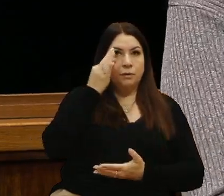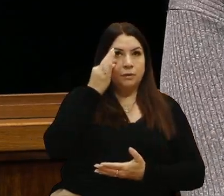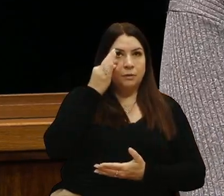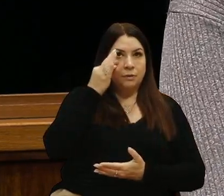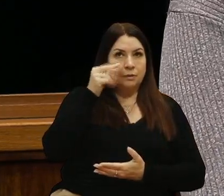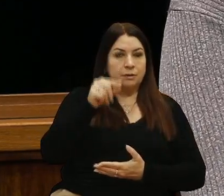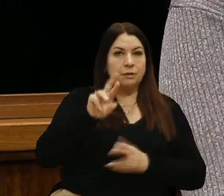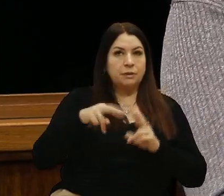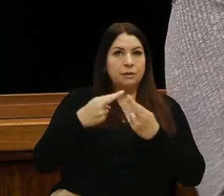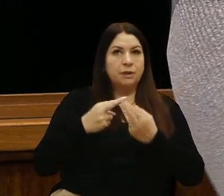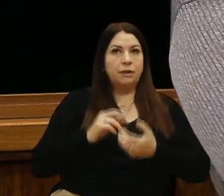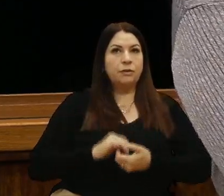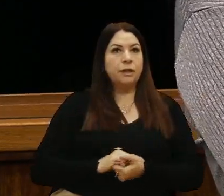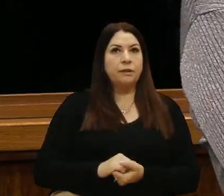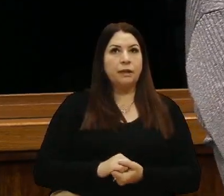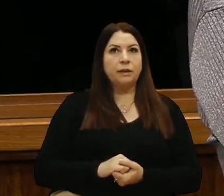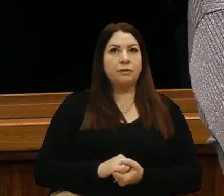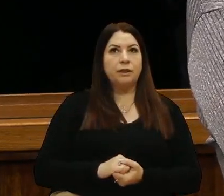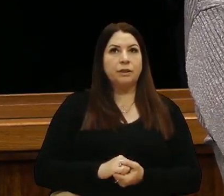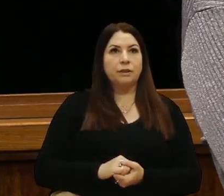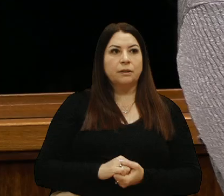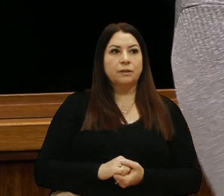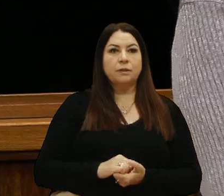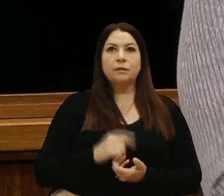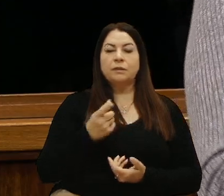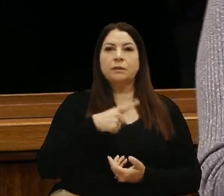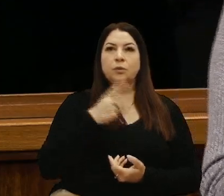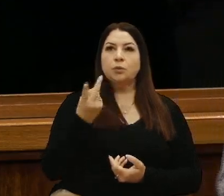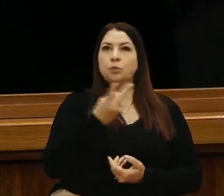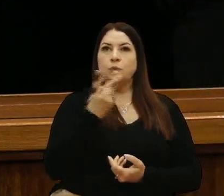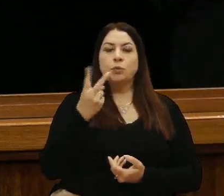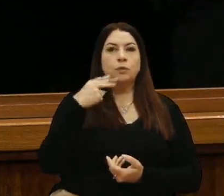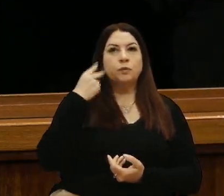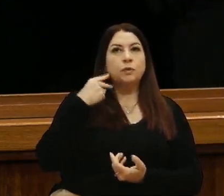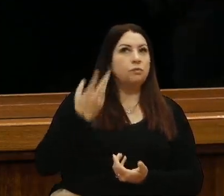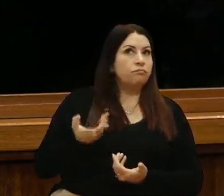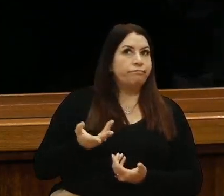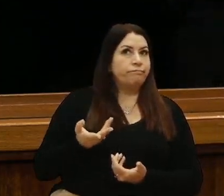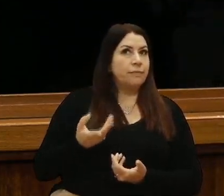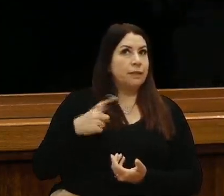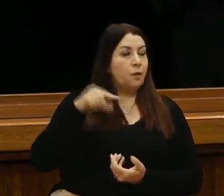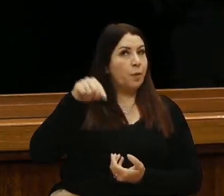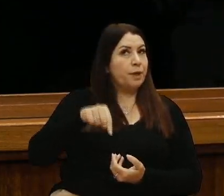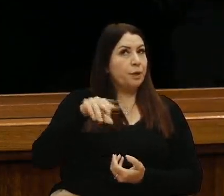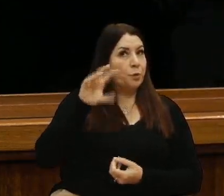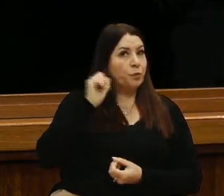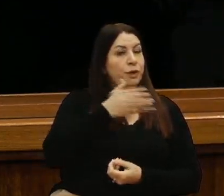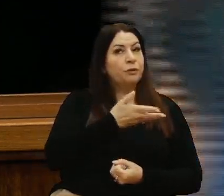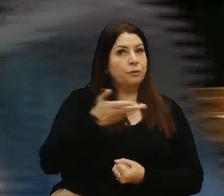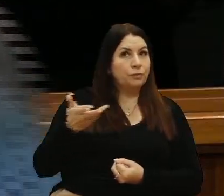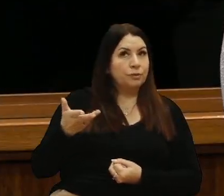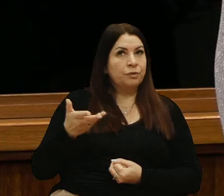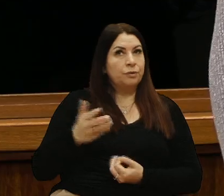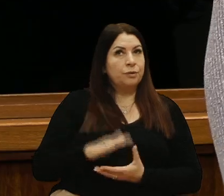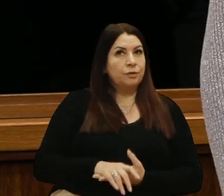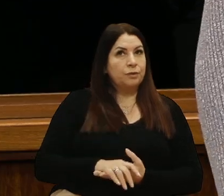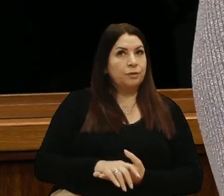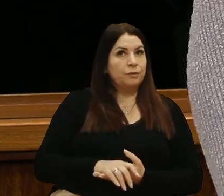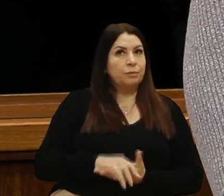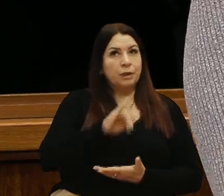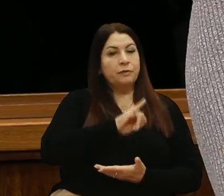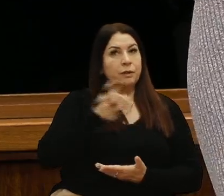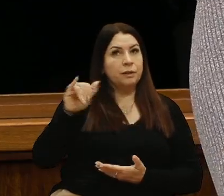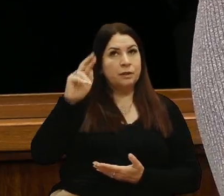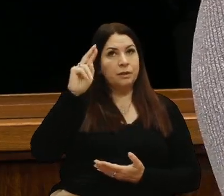aqui na sessão. Porque nenhum dos dois vereadores estão aqui ouvindo para levar